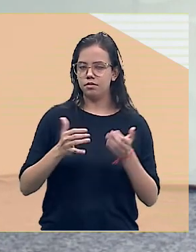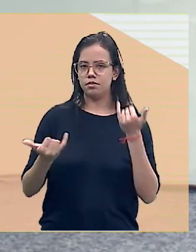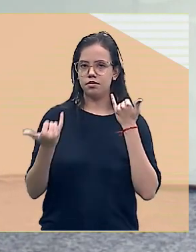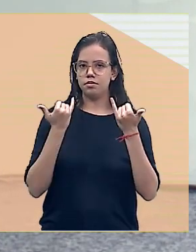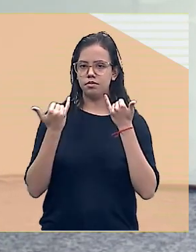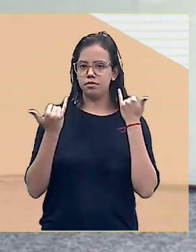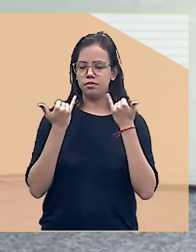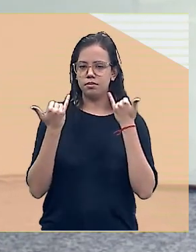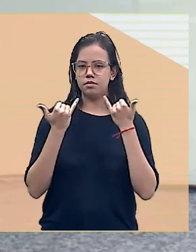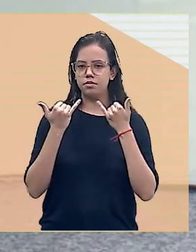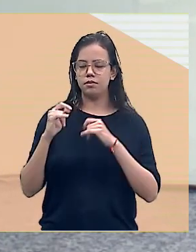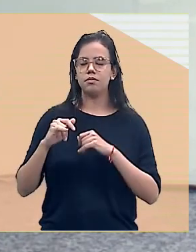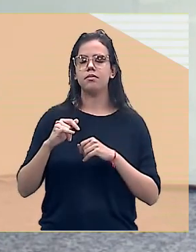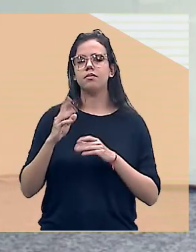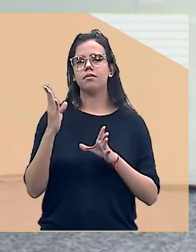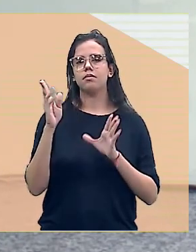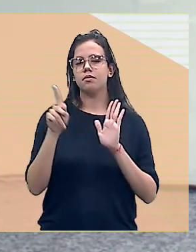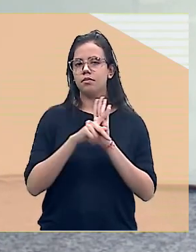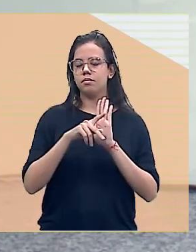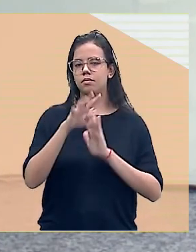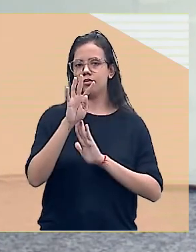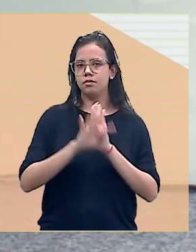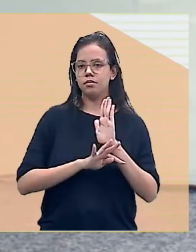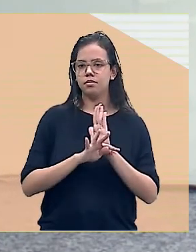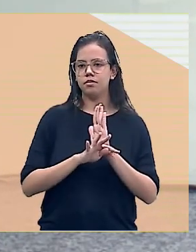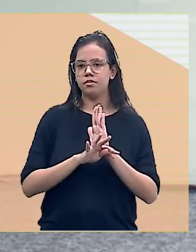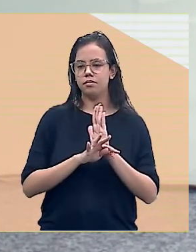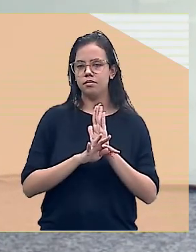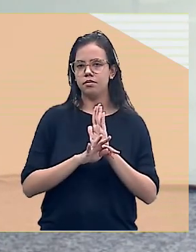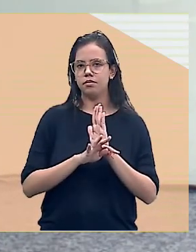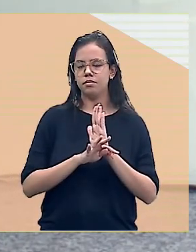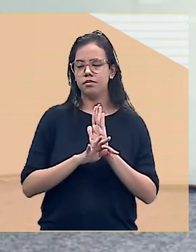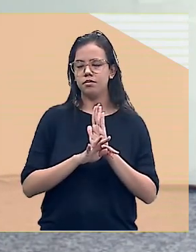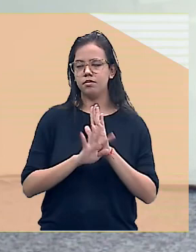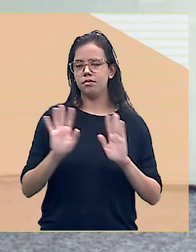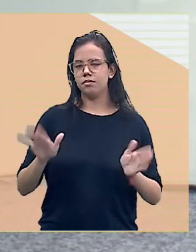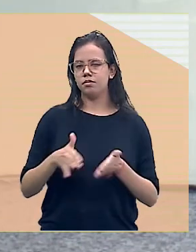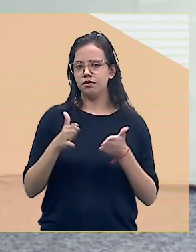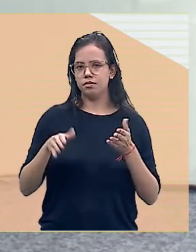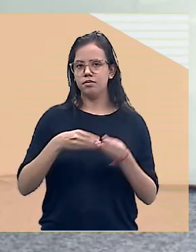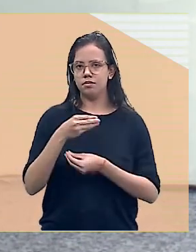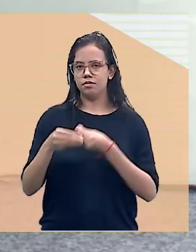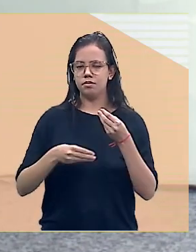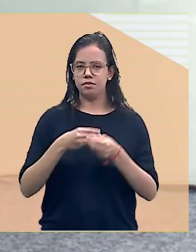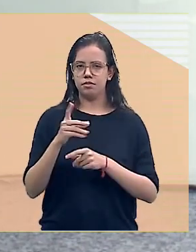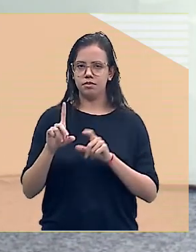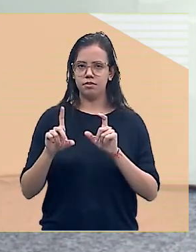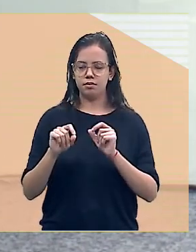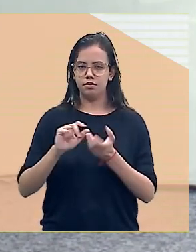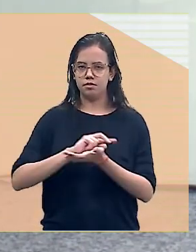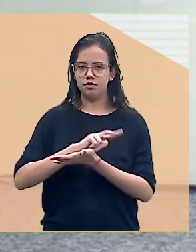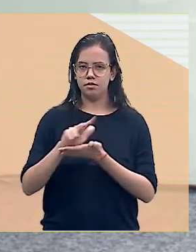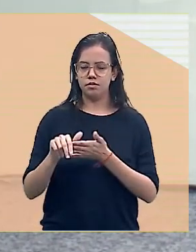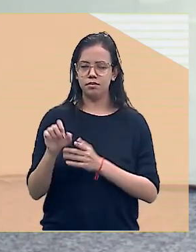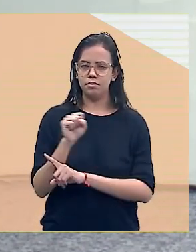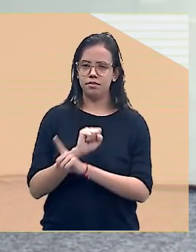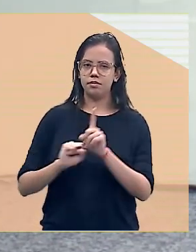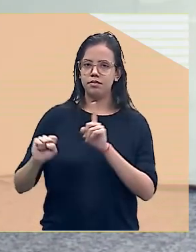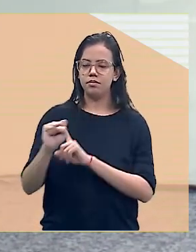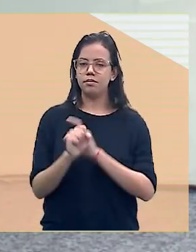as informações contidas nos textos em Foco motivadoras com o que com esse repertório